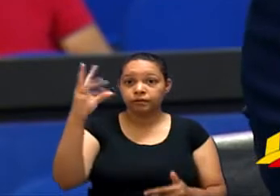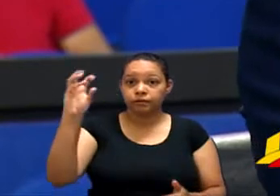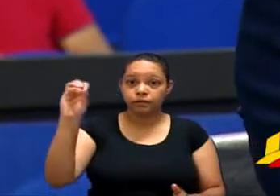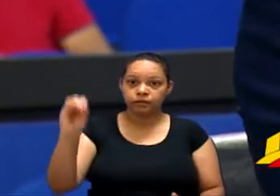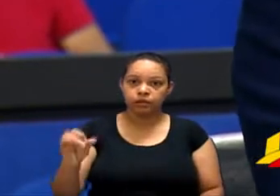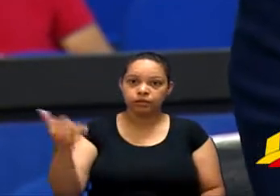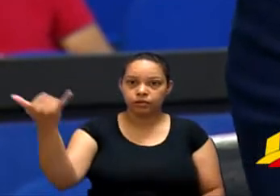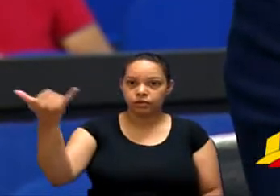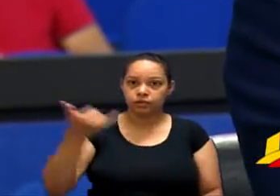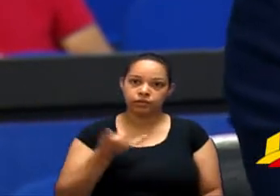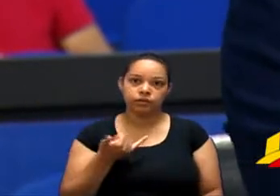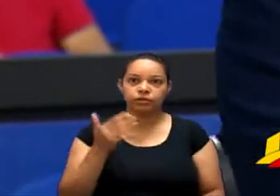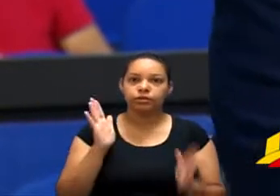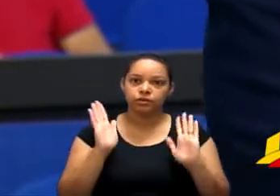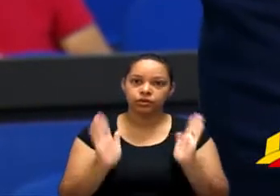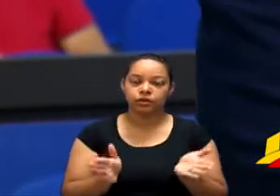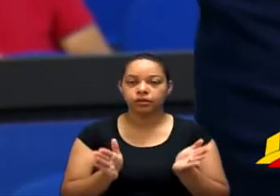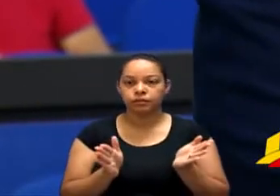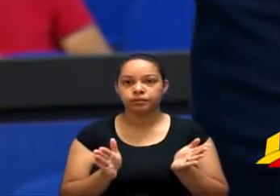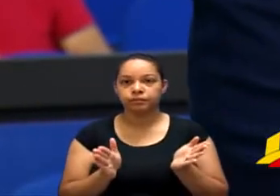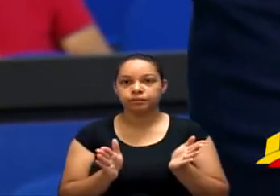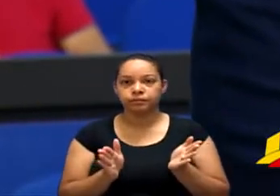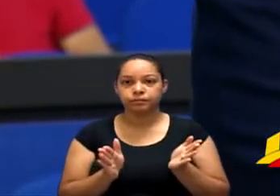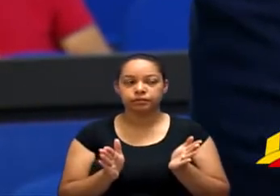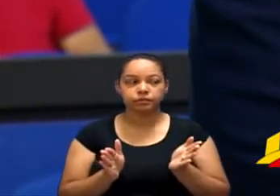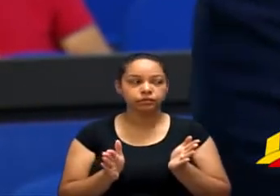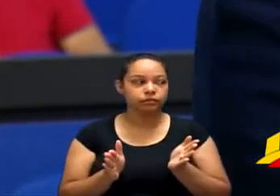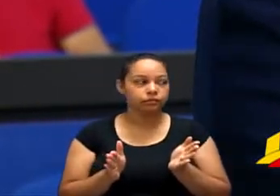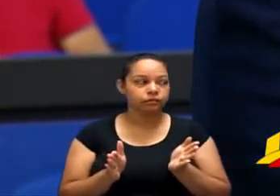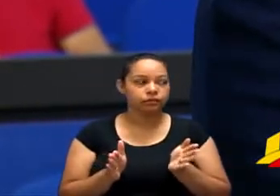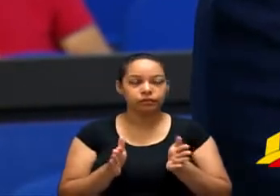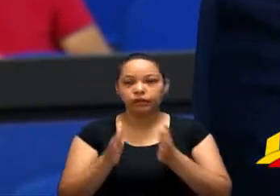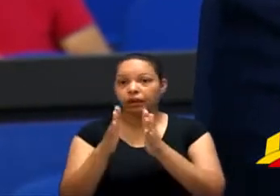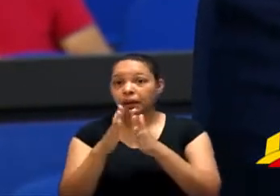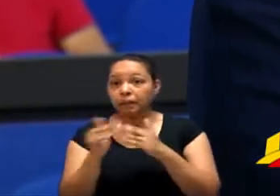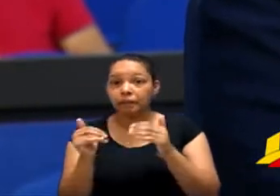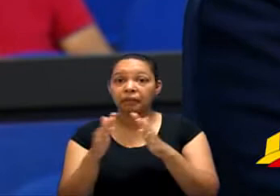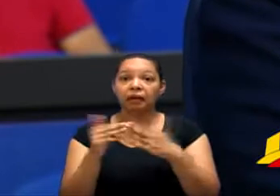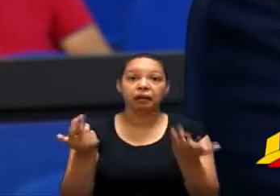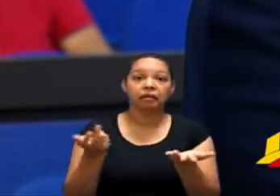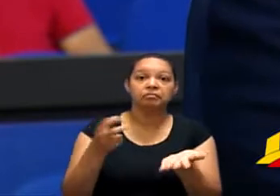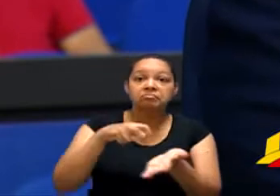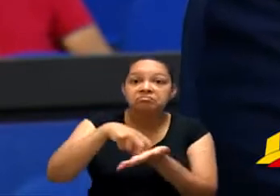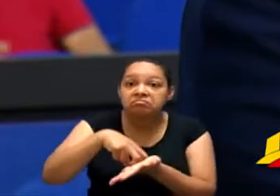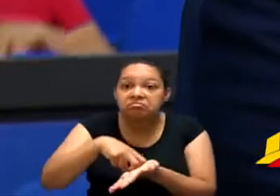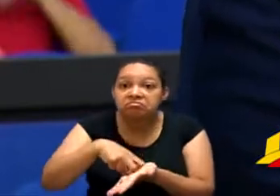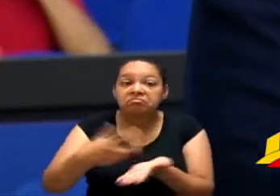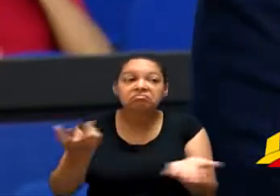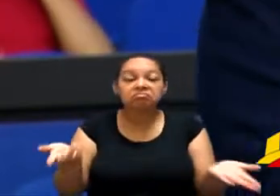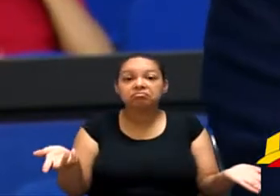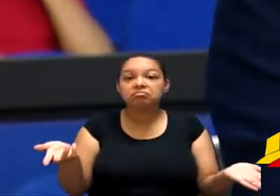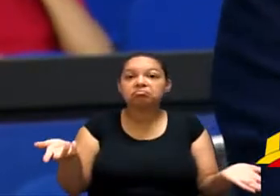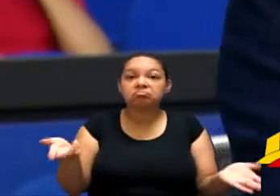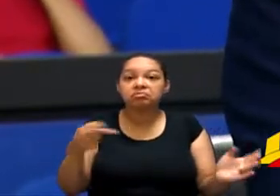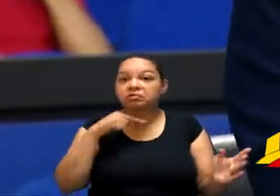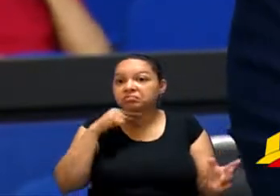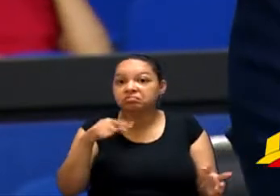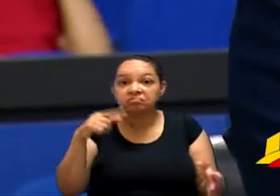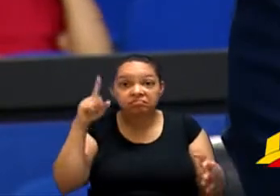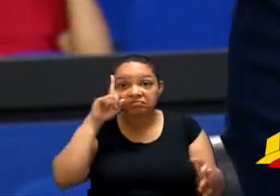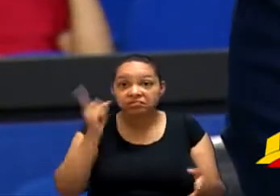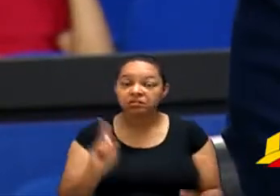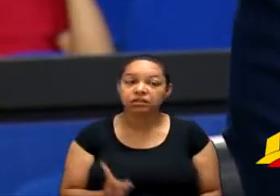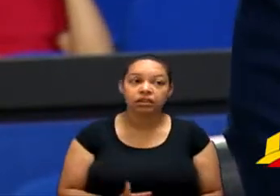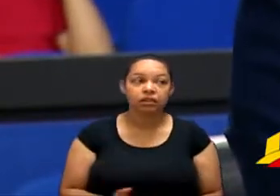na cidade nós não sei se perde implora O que é que o que que você faz mais não